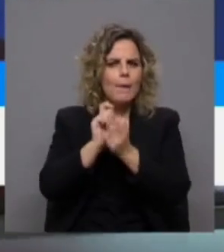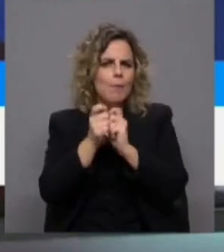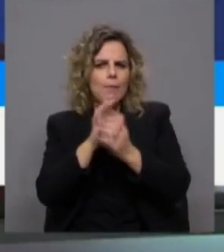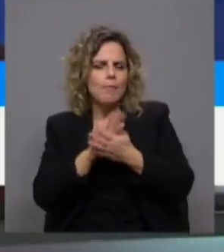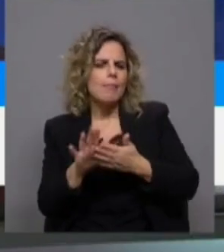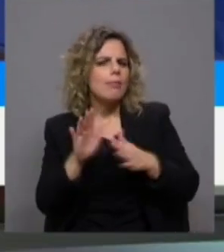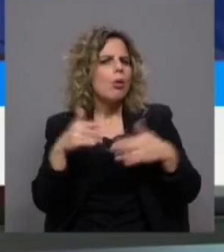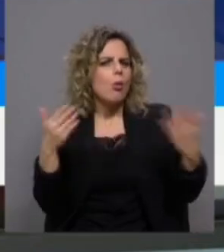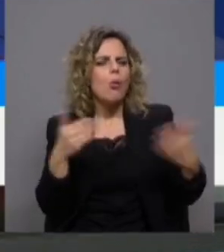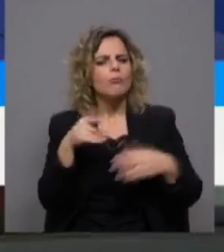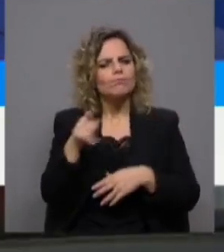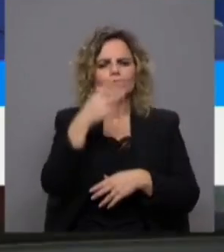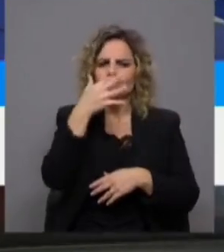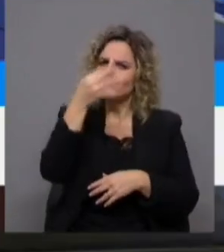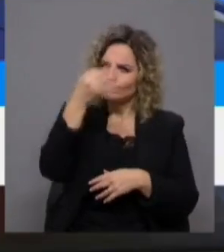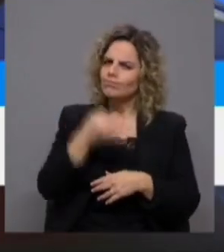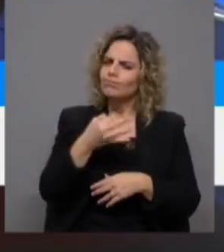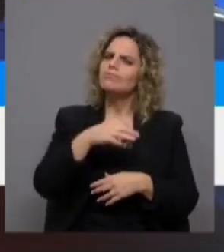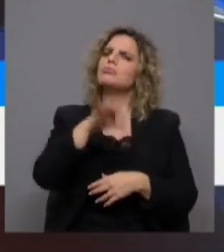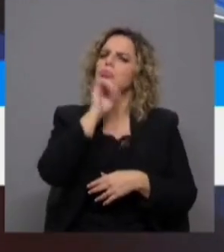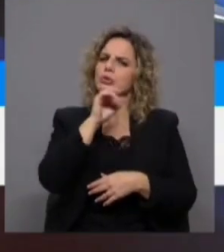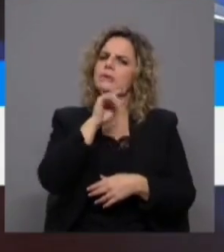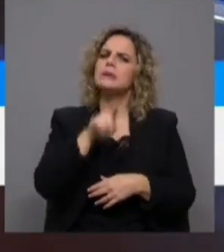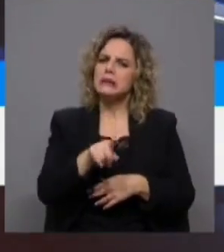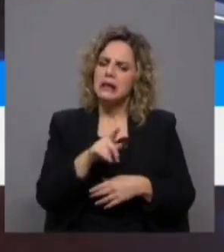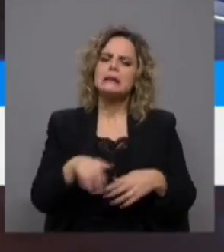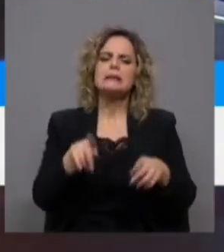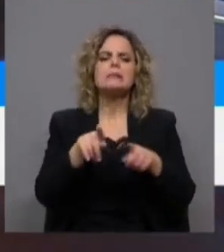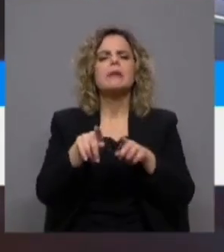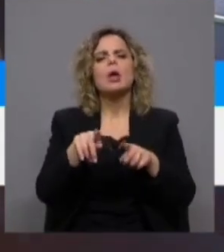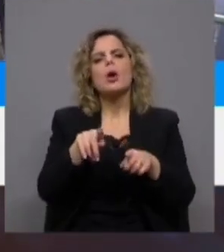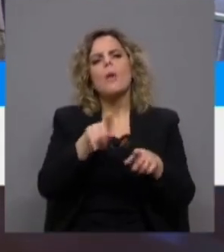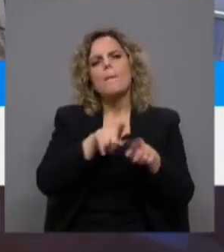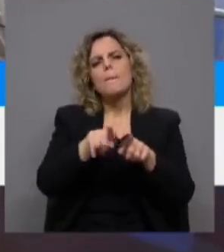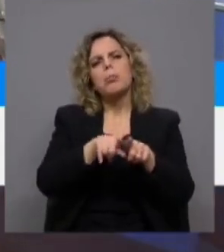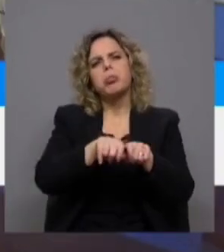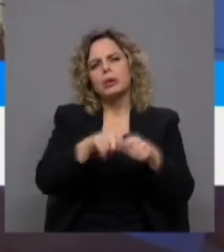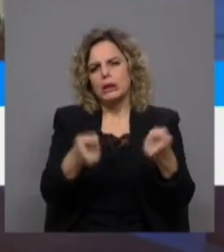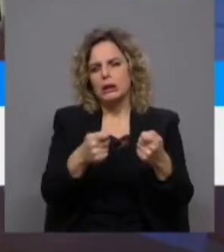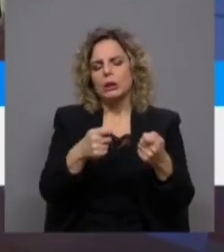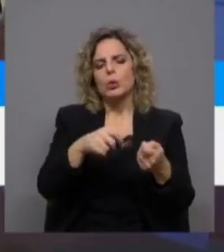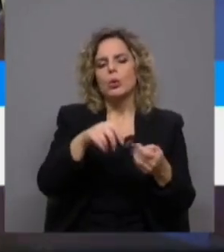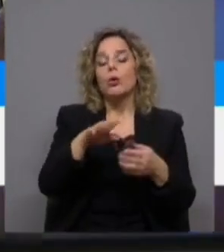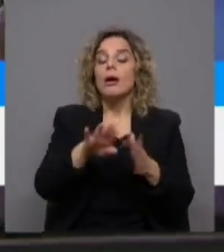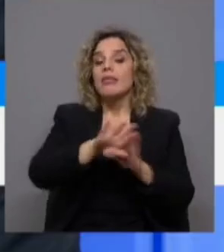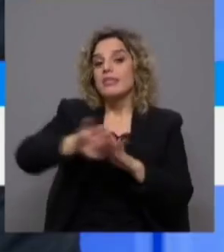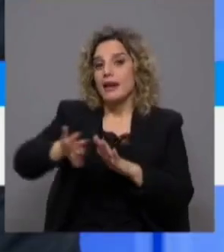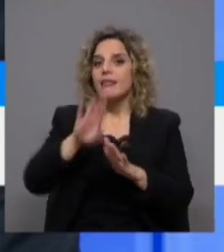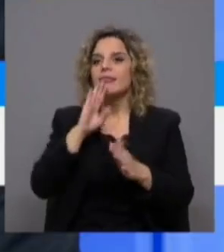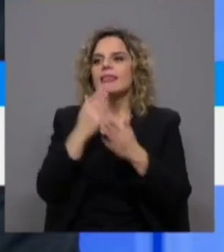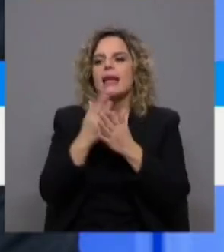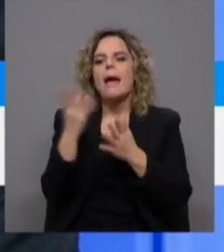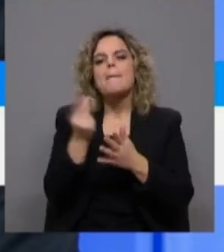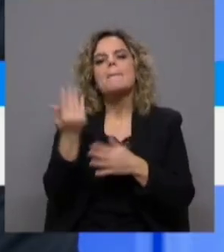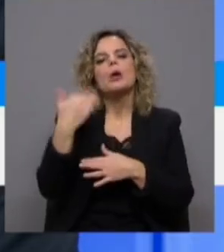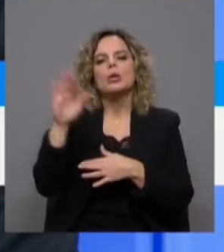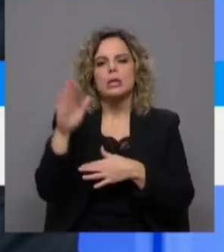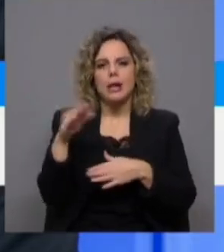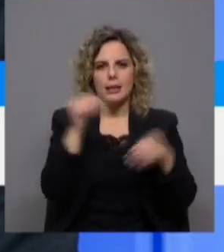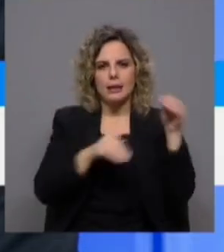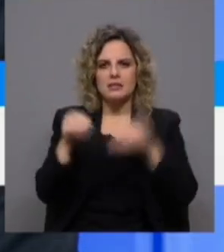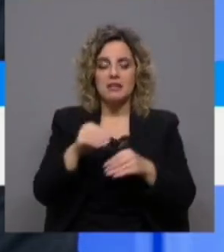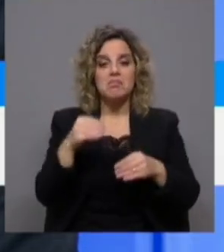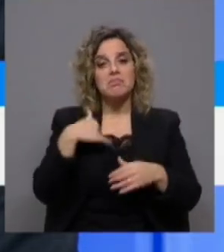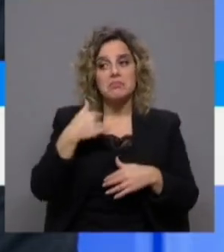ou se acredita que há uma chance do campo político do centro-direita poderá intervir nestas eleições bom do que perder nos